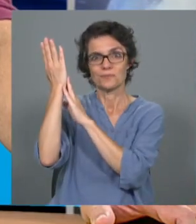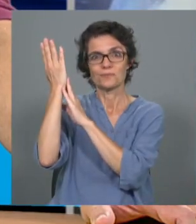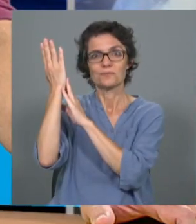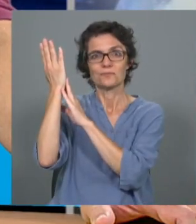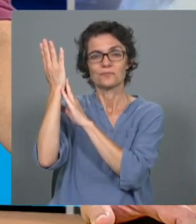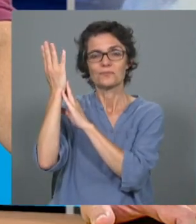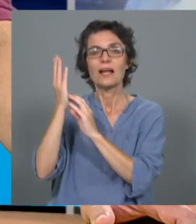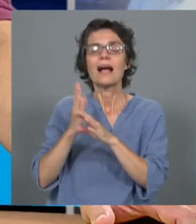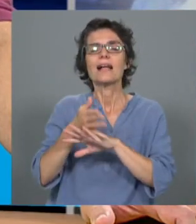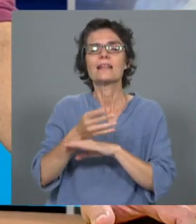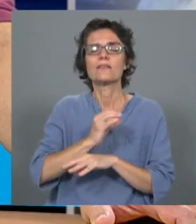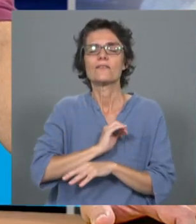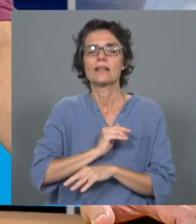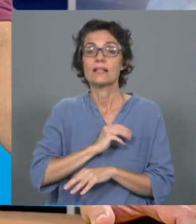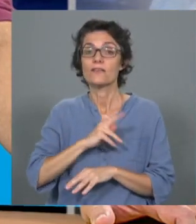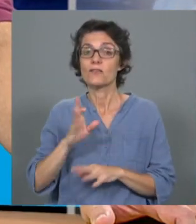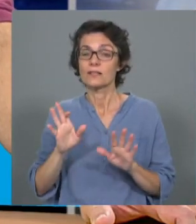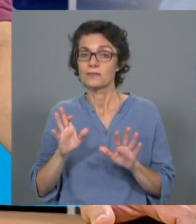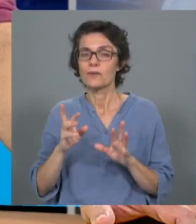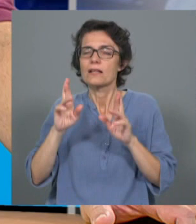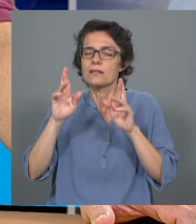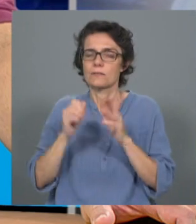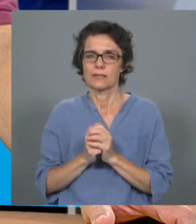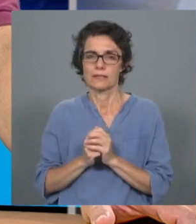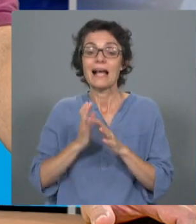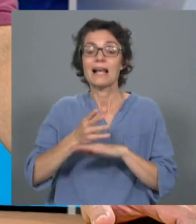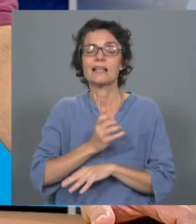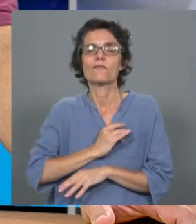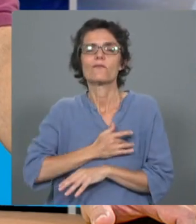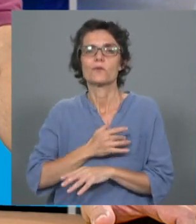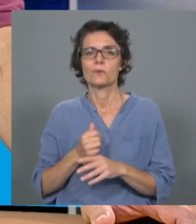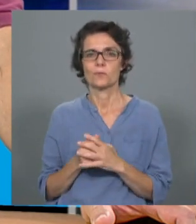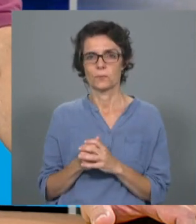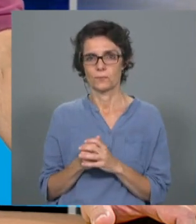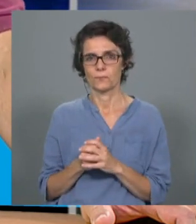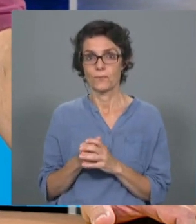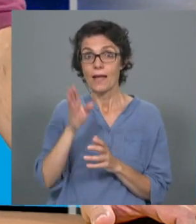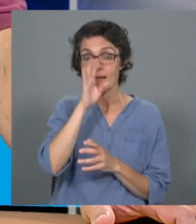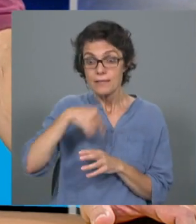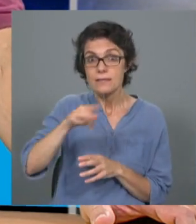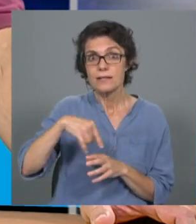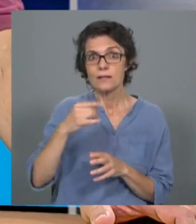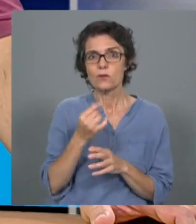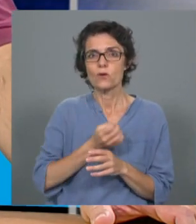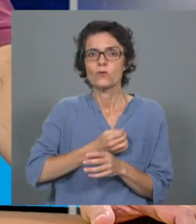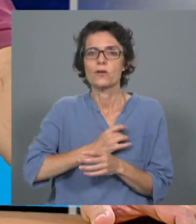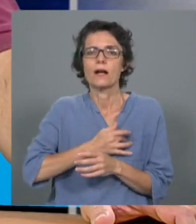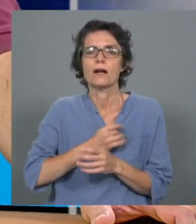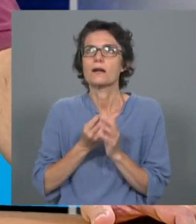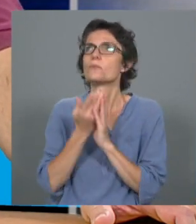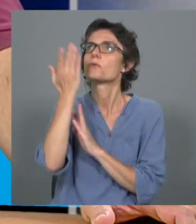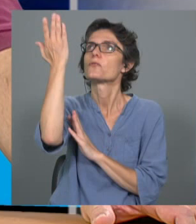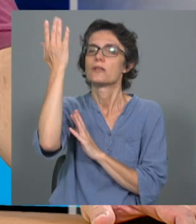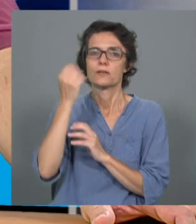pela fé, pela esperança e pelo amor. Só quem ama Deus é capaz de lhe dar o tempo também de Ele se